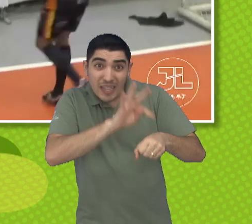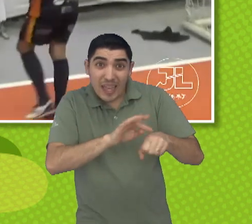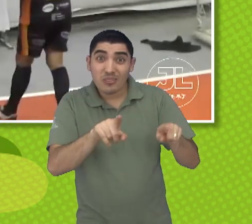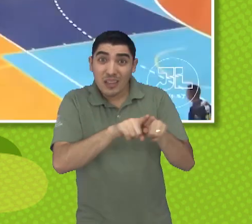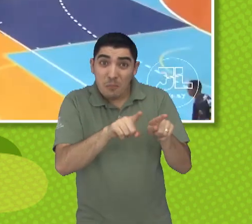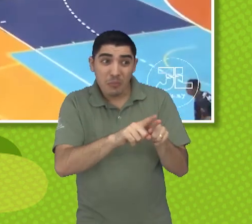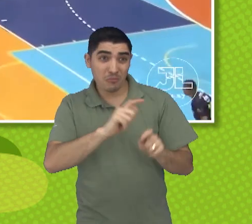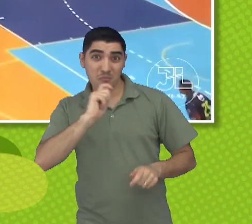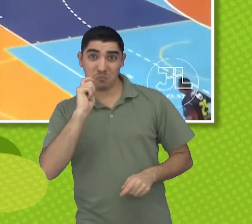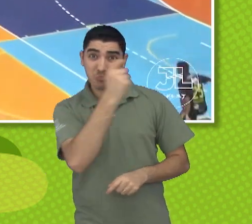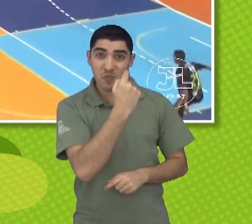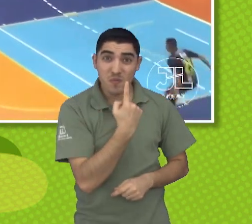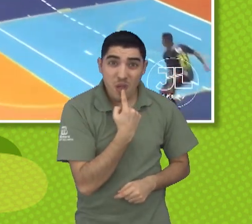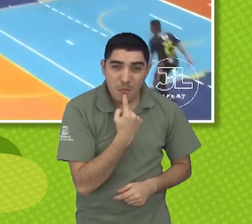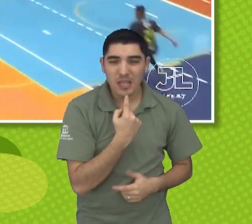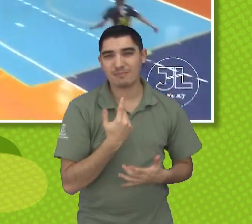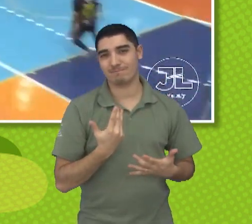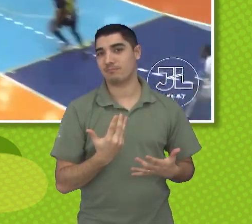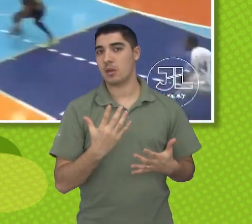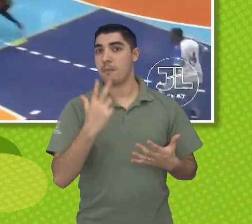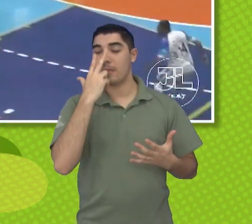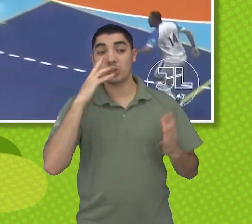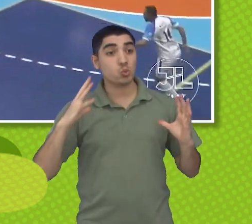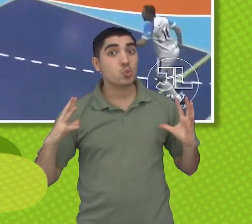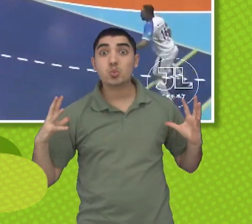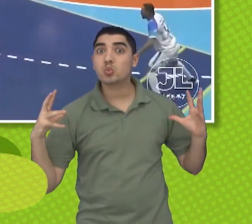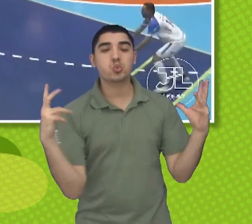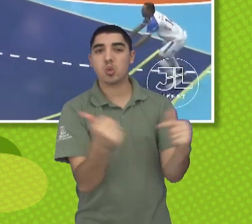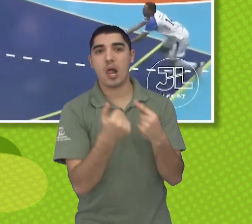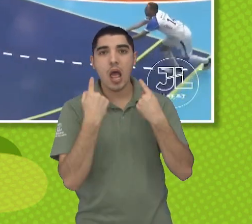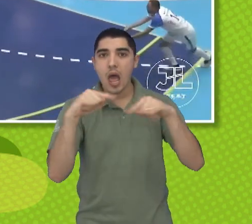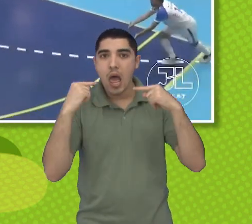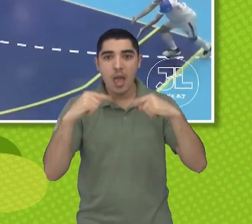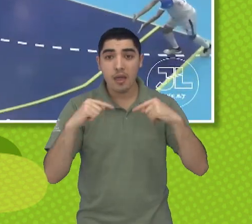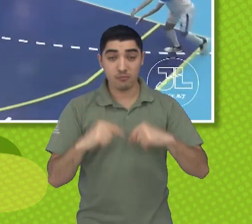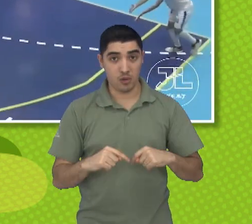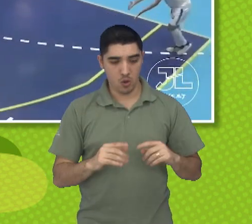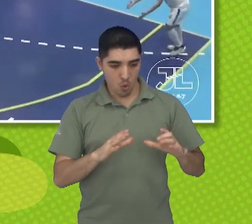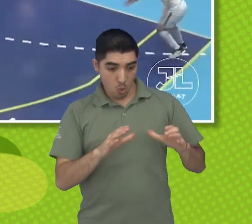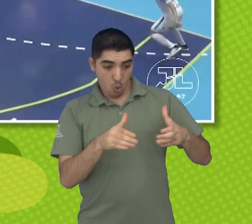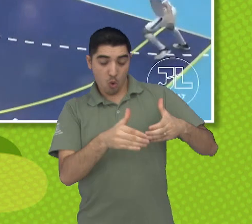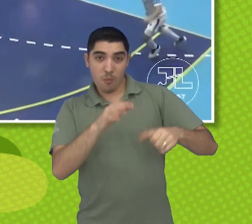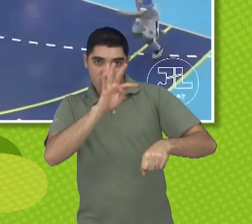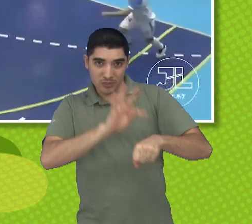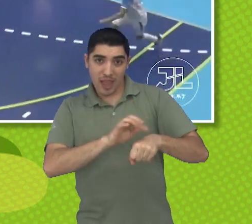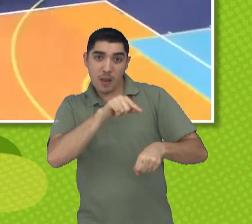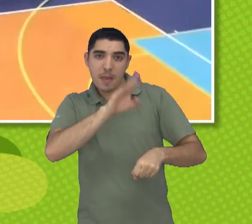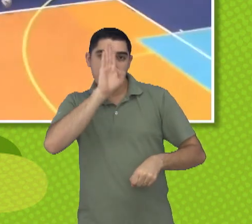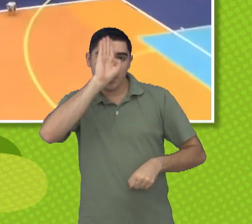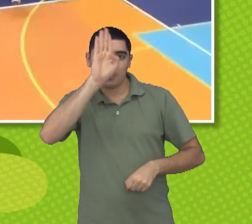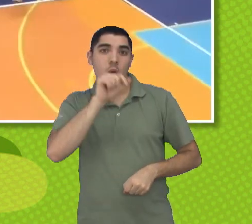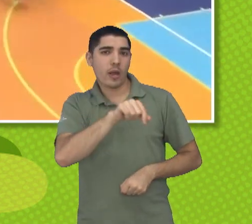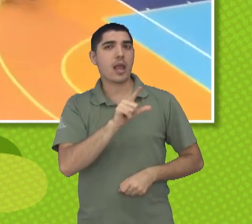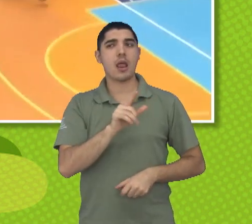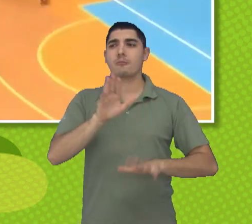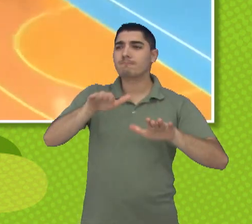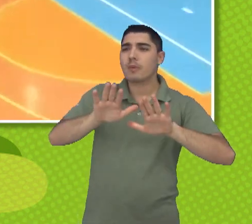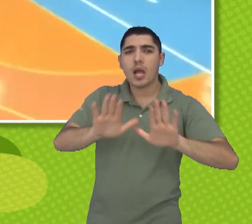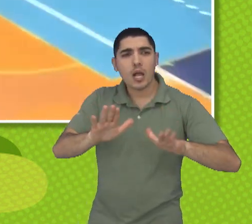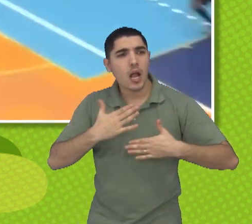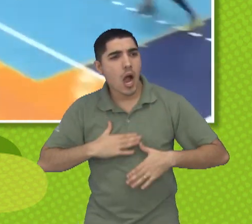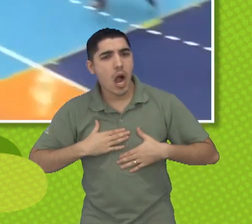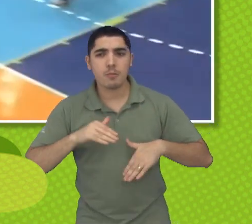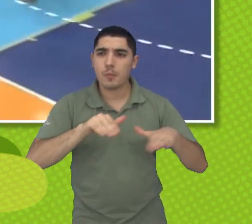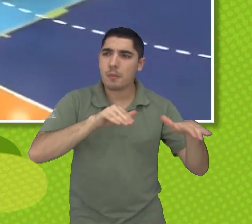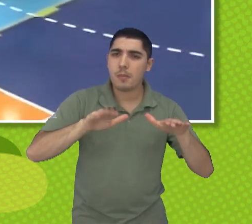também, significa que teve um descontrole total da galera, né? Geralmente é a galera da comissão técnica que puxa os jogadores para poder abafar, para acalmar, para poder